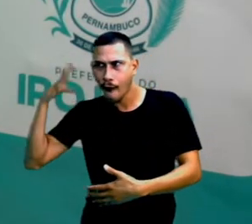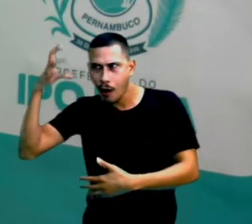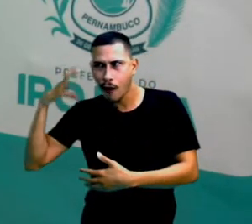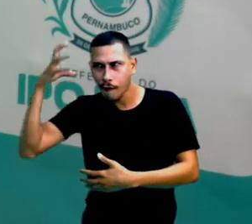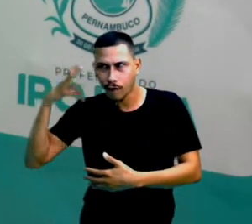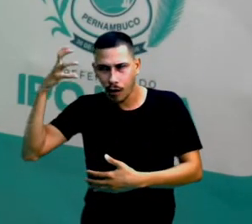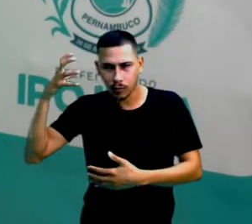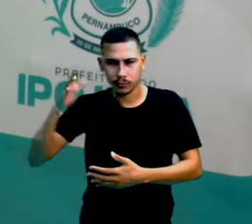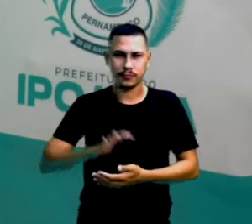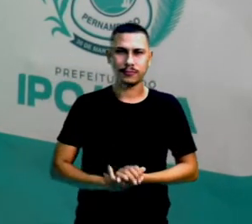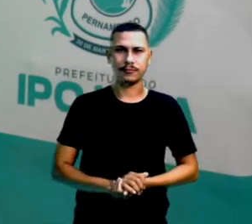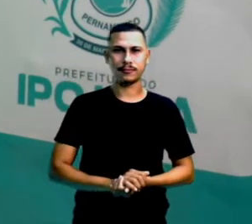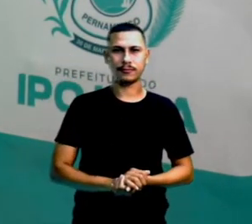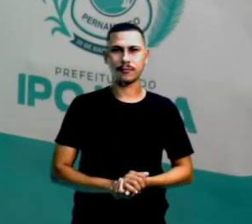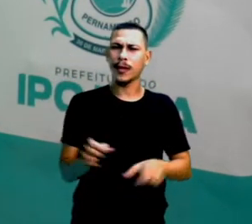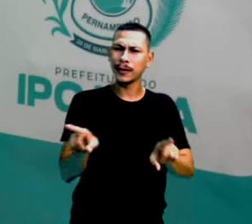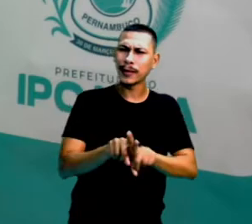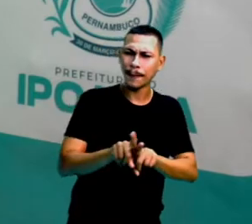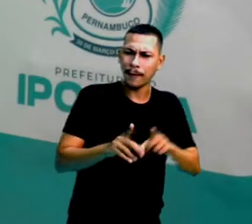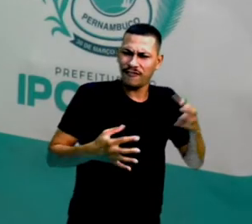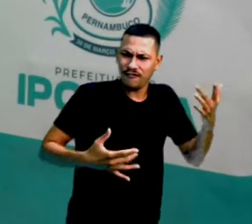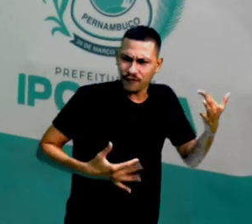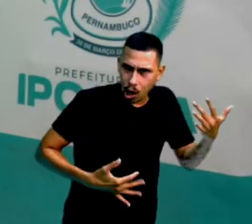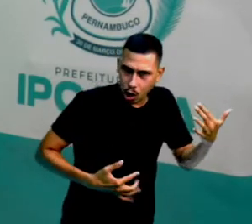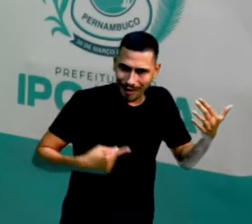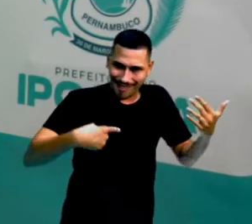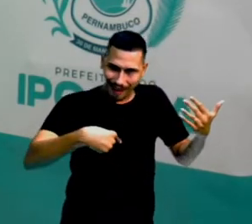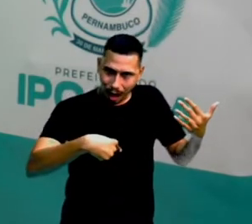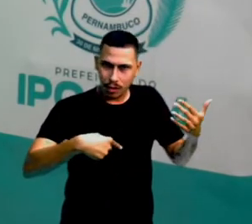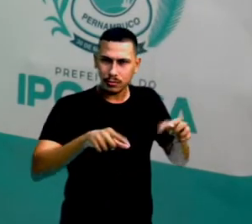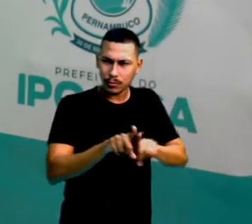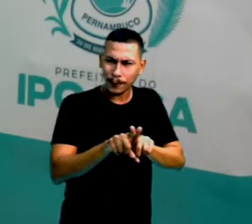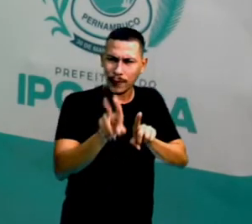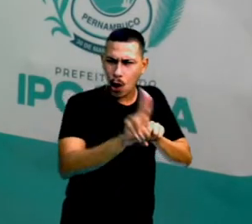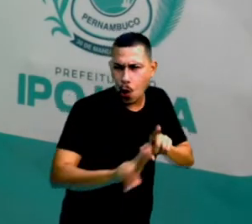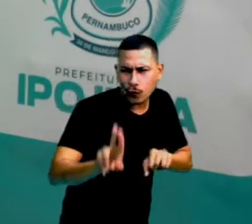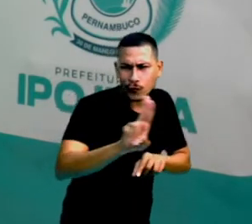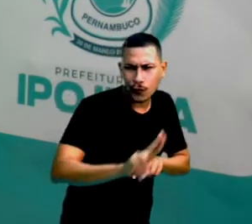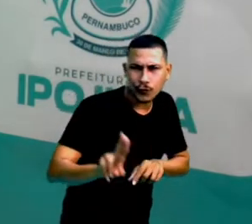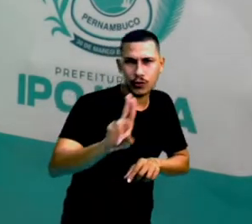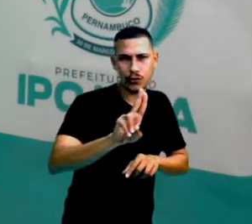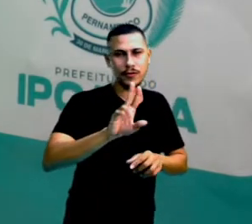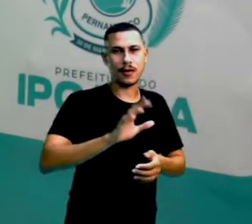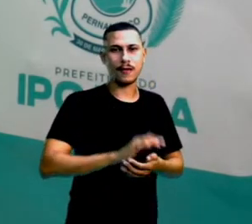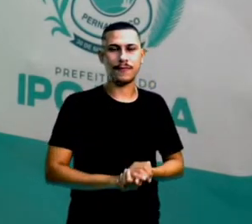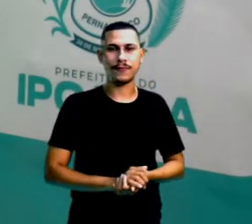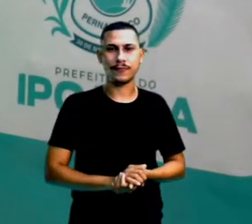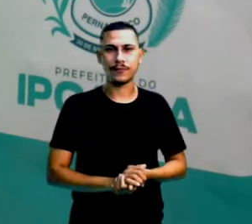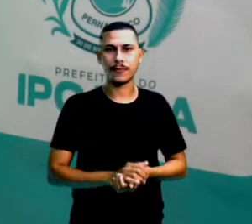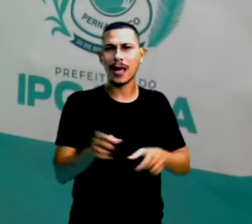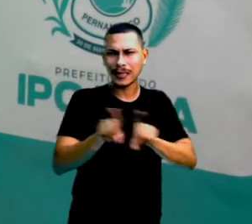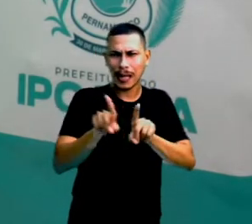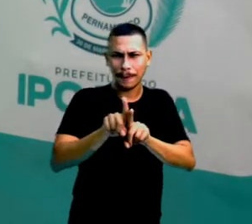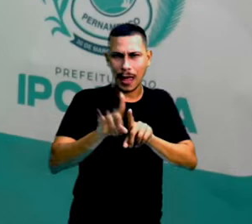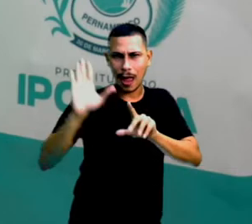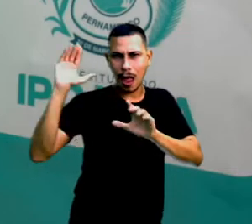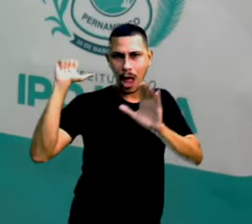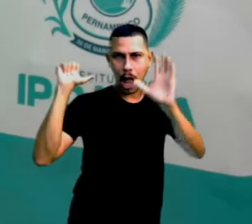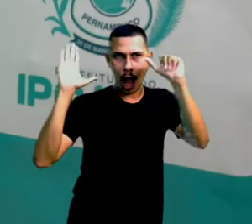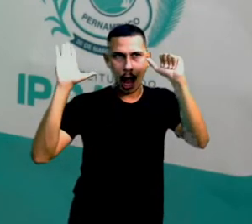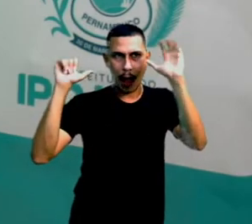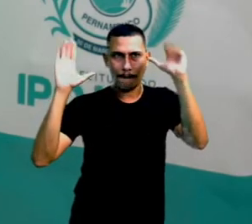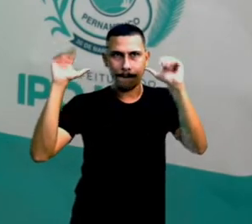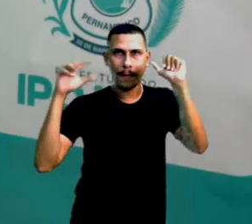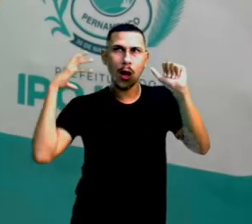percussivo. O violão, a guitarra flamenca, que é muito usada, Enfim, as castanholas que algumas